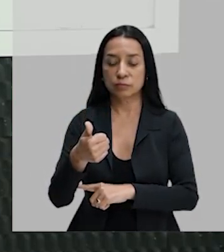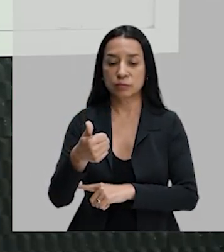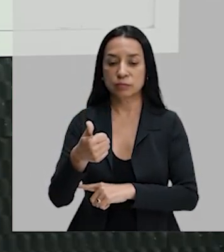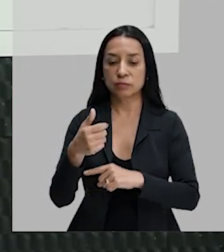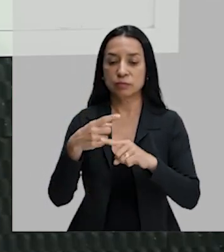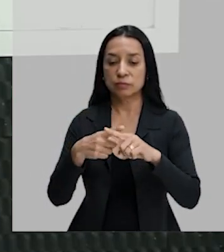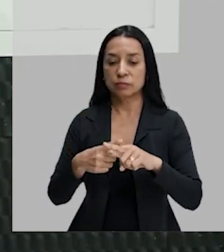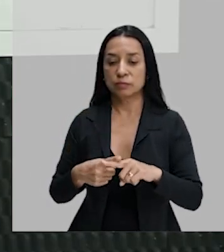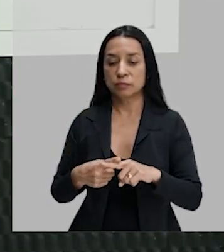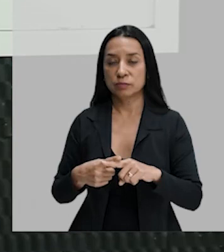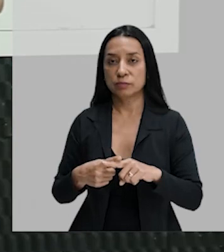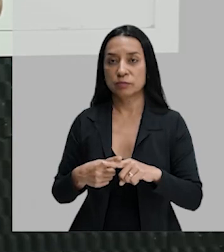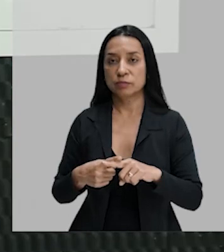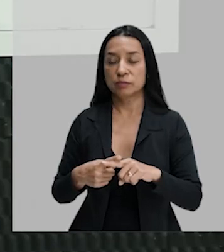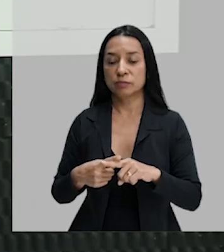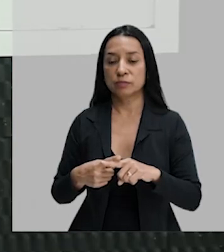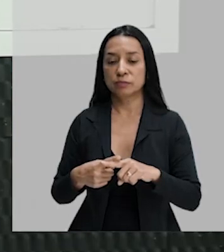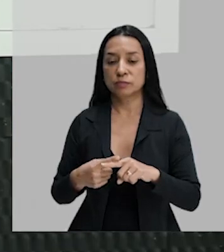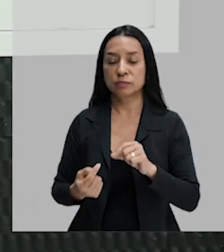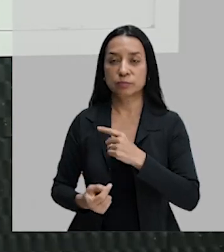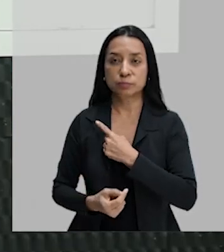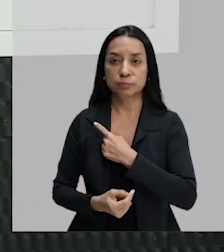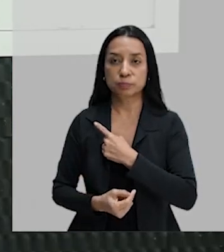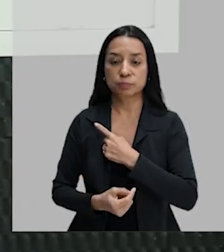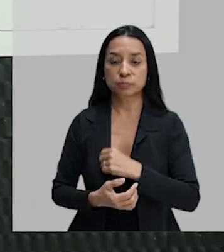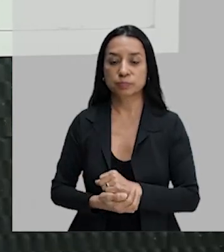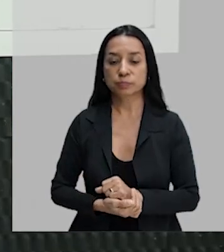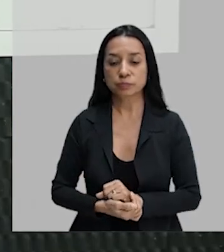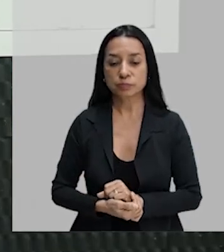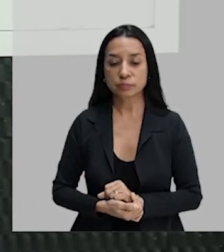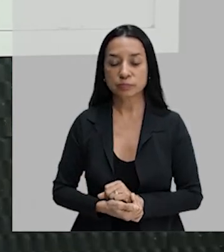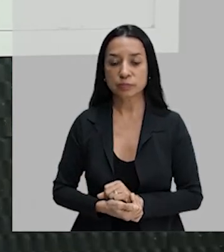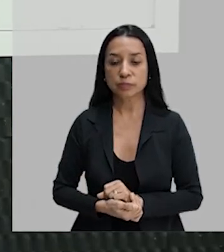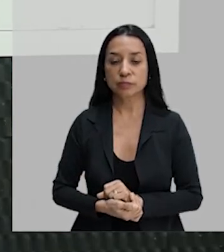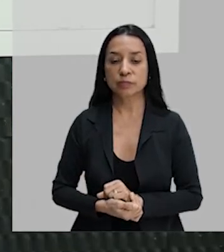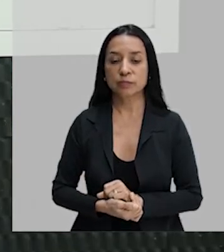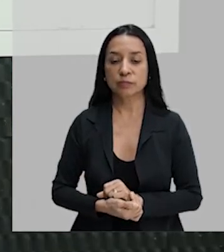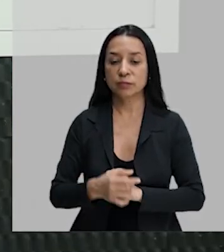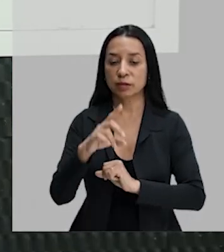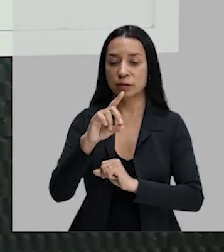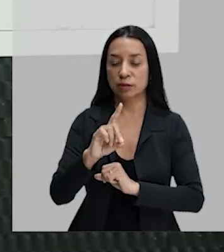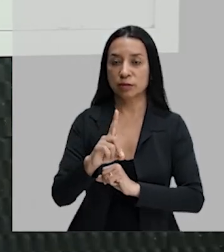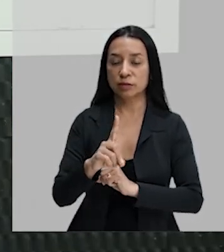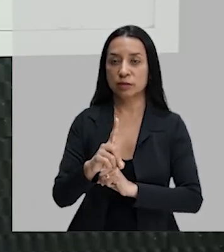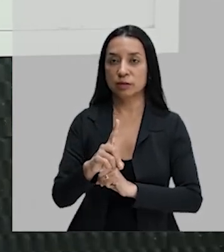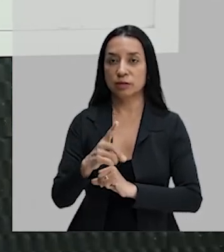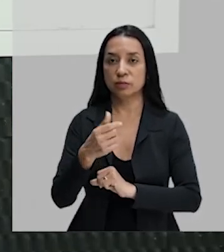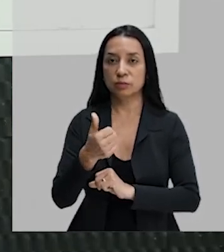x o menor complementar desse elemento de um